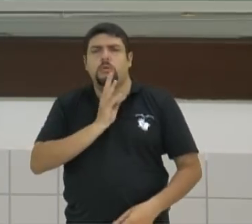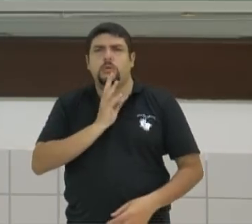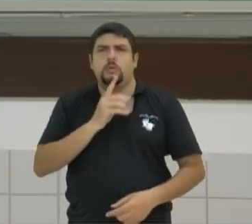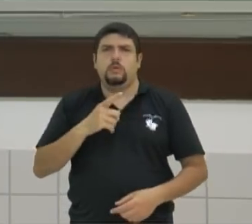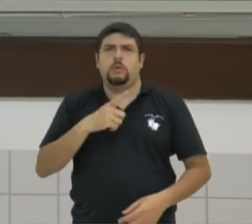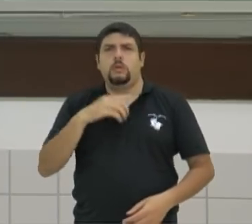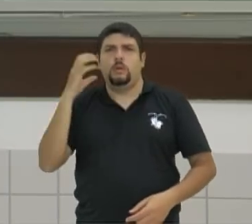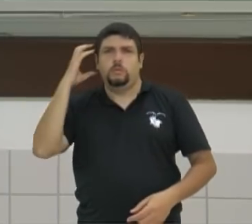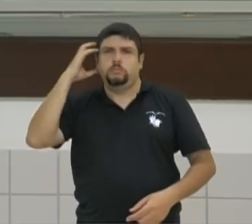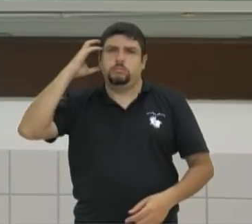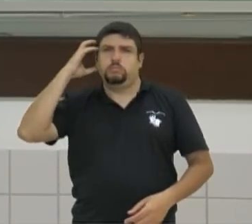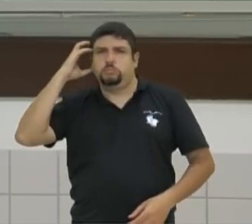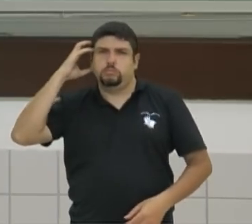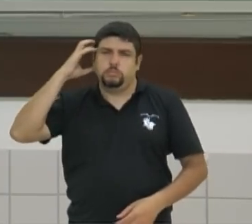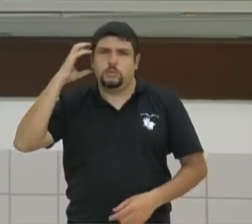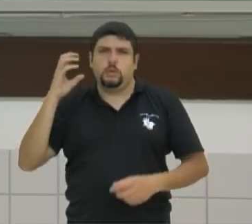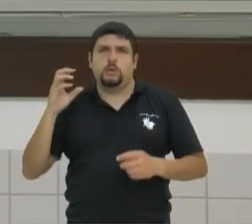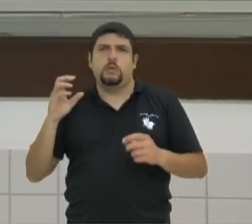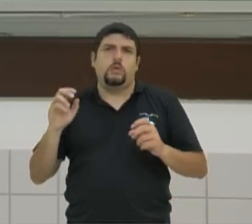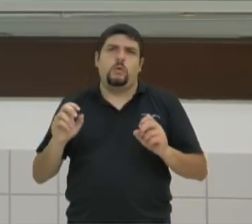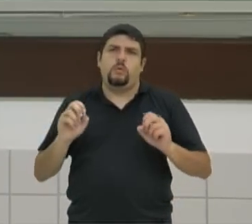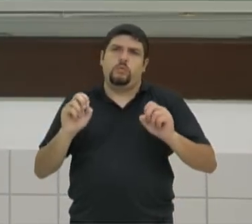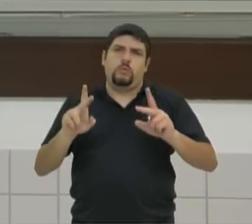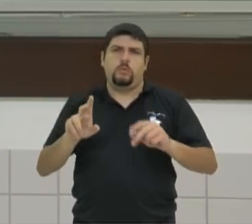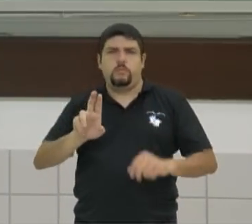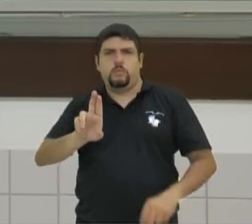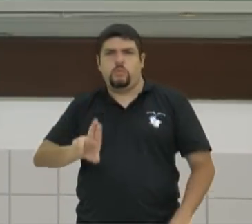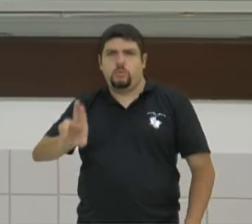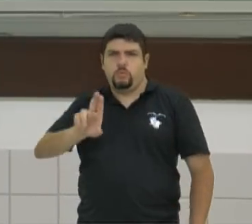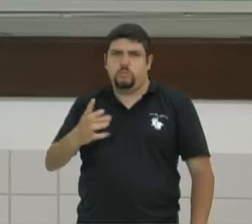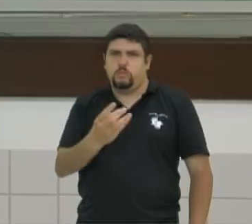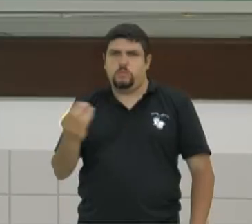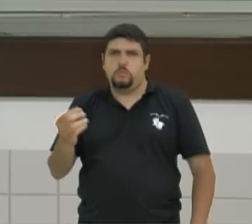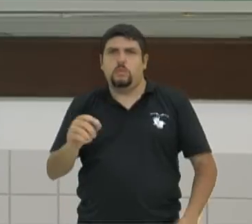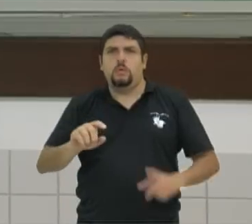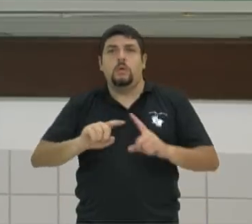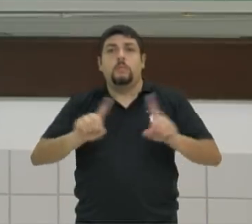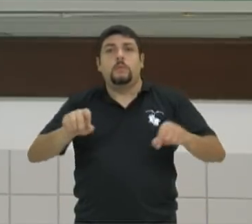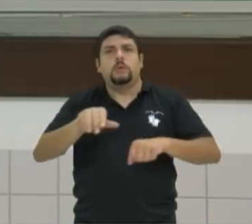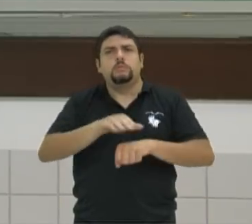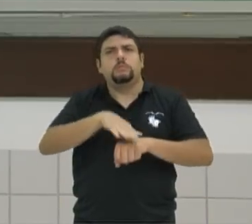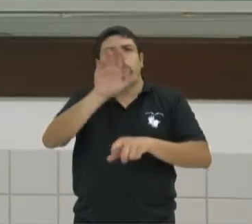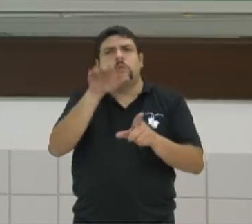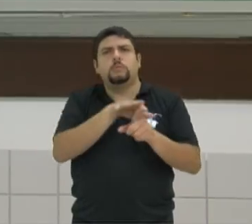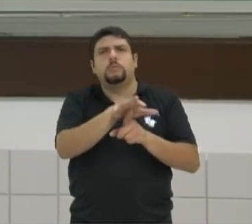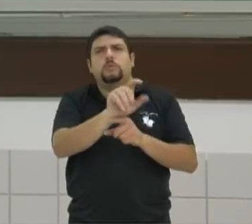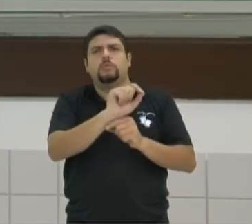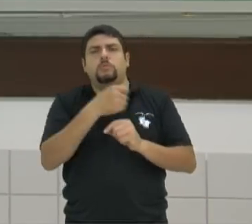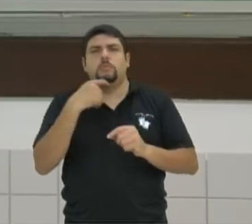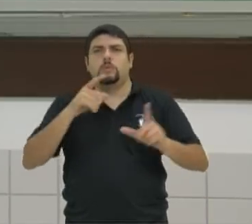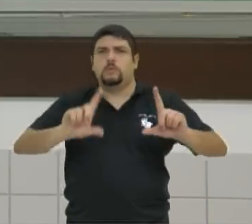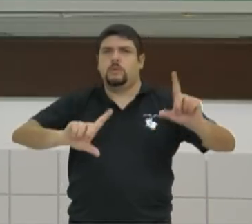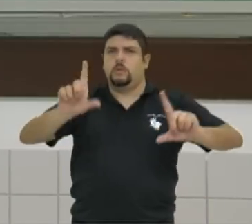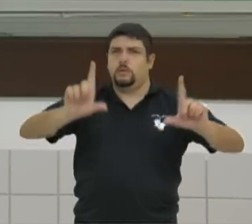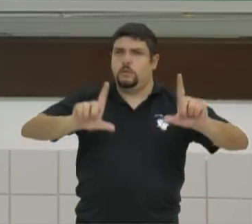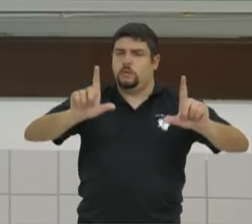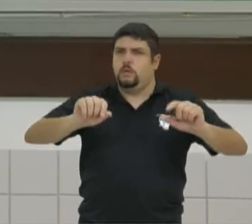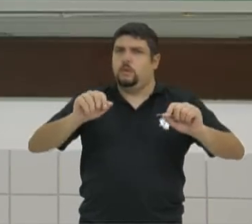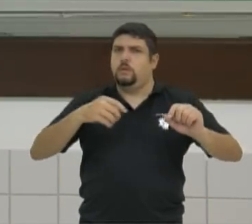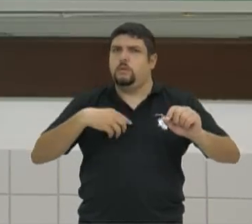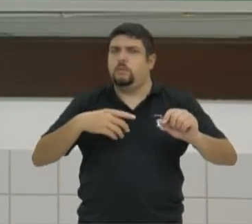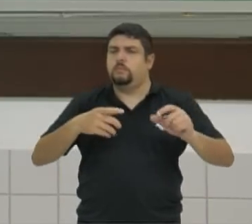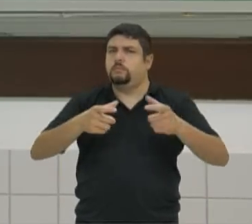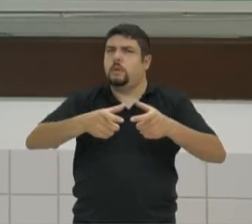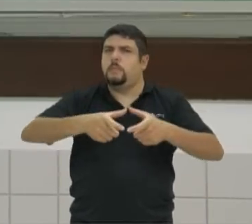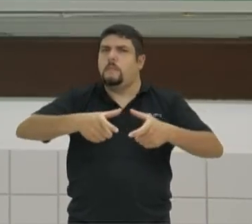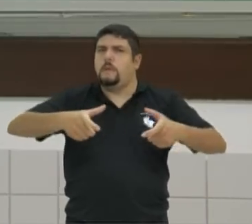aí o rádio ainda que é usado por muita gente, mas a televisão ainda tem, uma grande maioria das pessoas ainda acompanha de uma